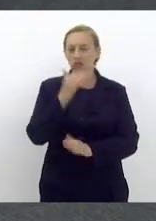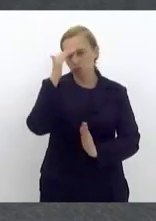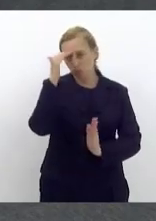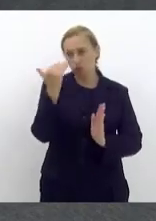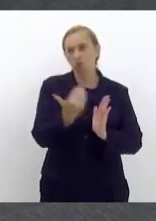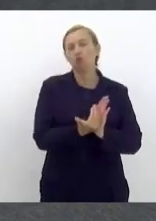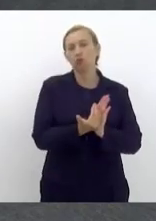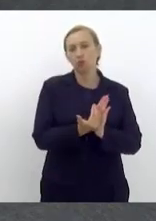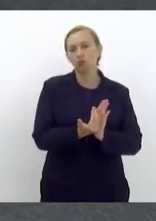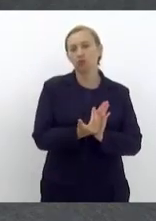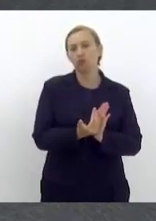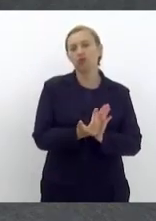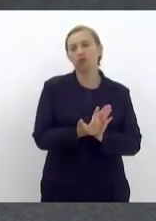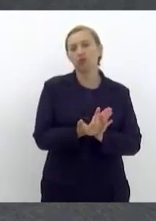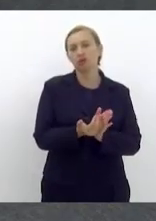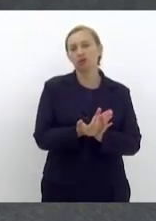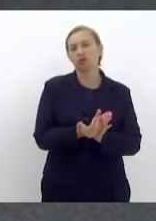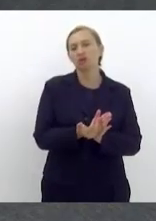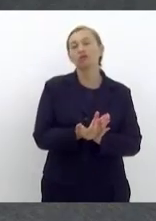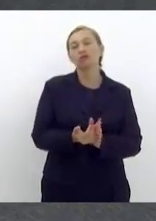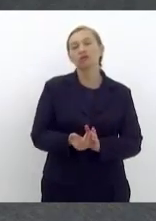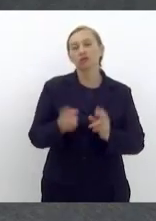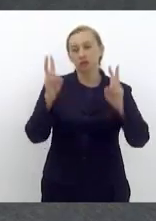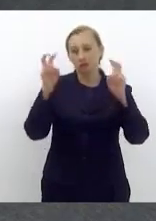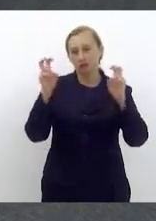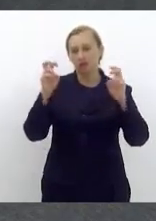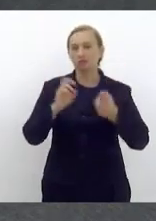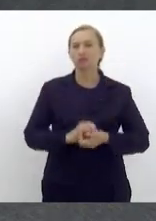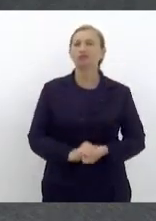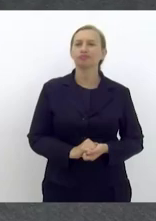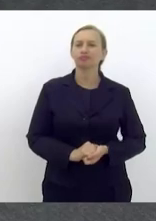cumprimento e a orientação nessa situação.